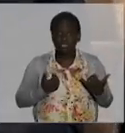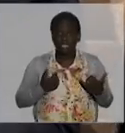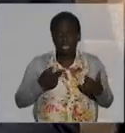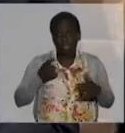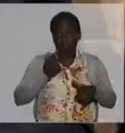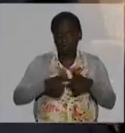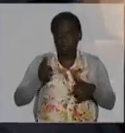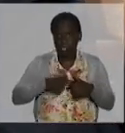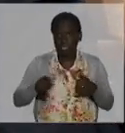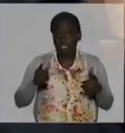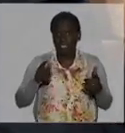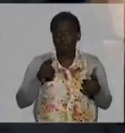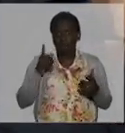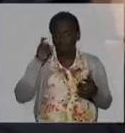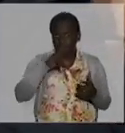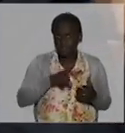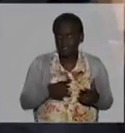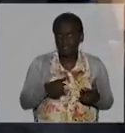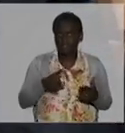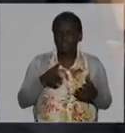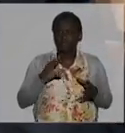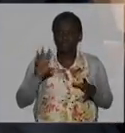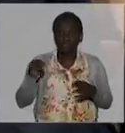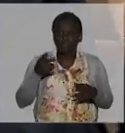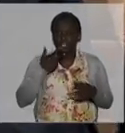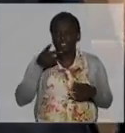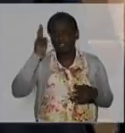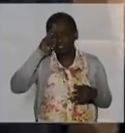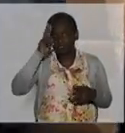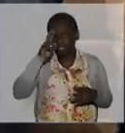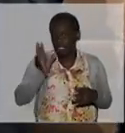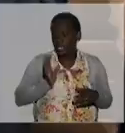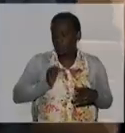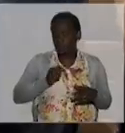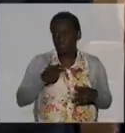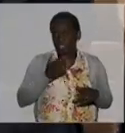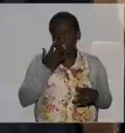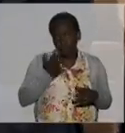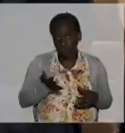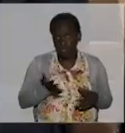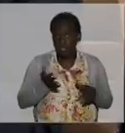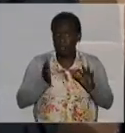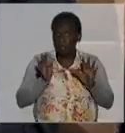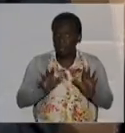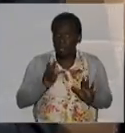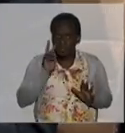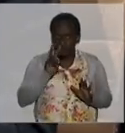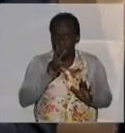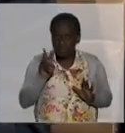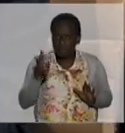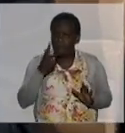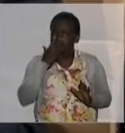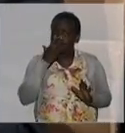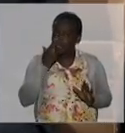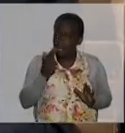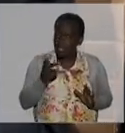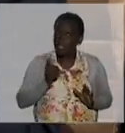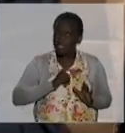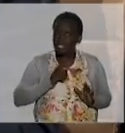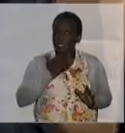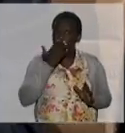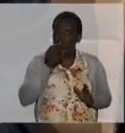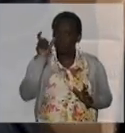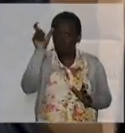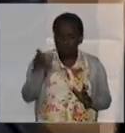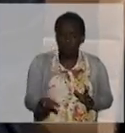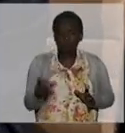esse é um assunto polêmico, bastante e tal, e a gente sempre ouve aquela história, mas o amor não tem cor. Mas aí quando a gente para observar, parece que